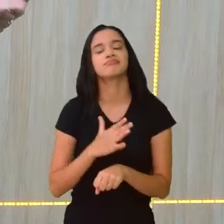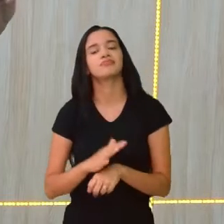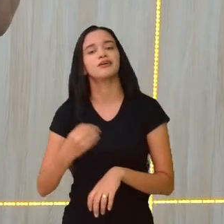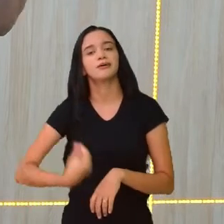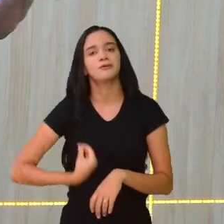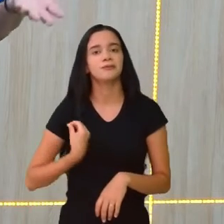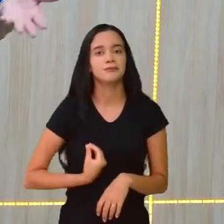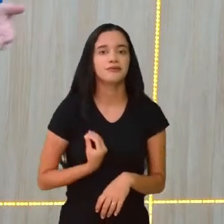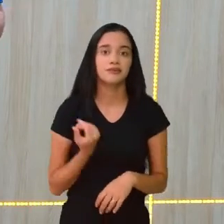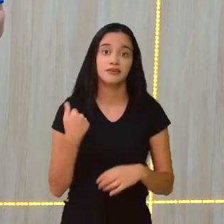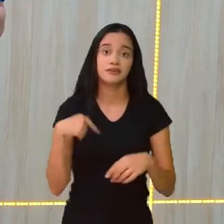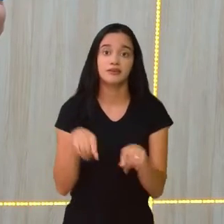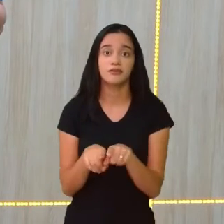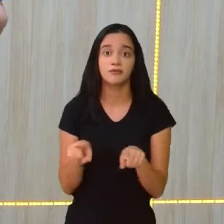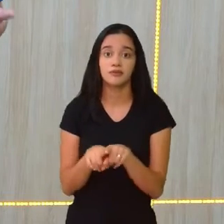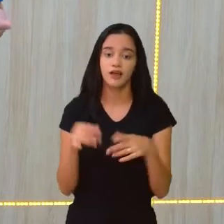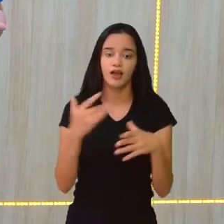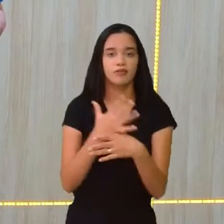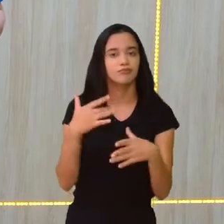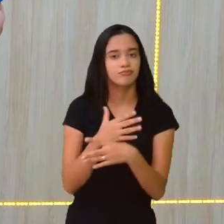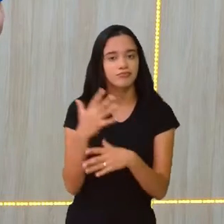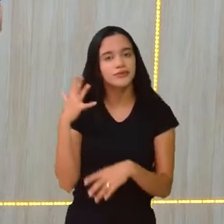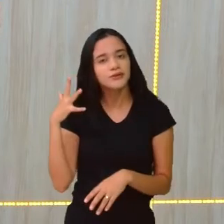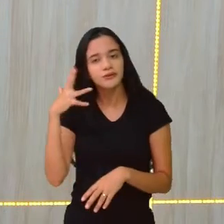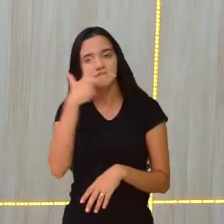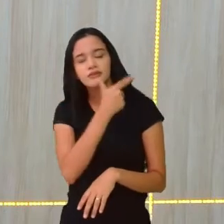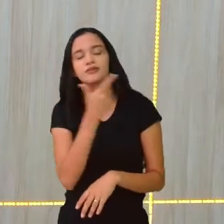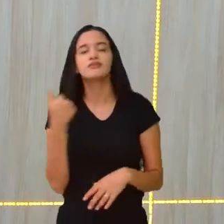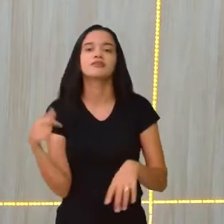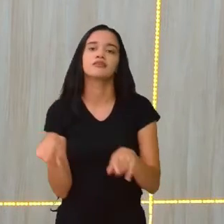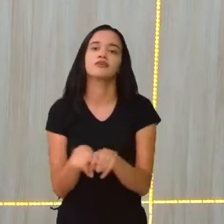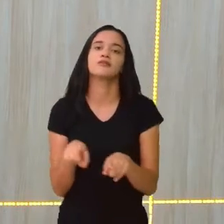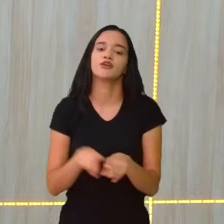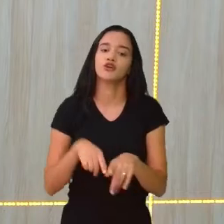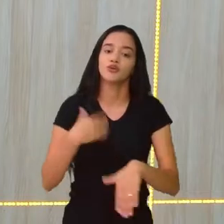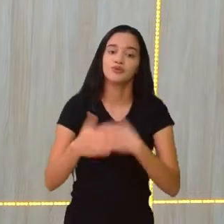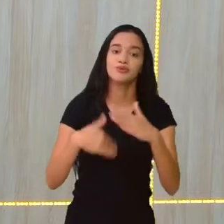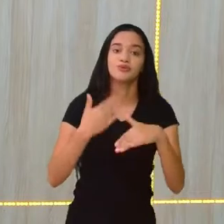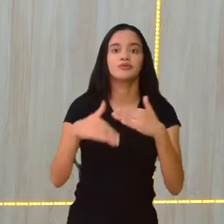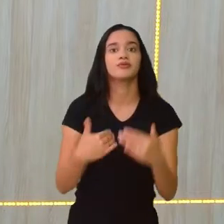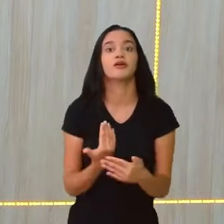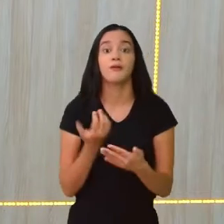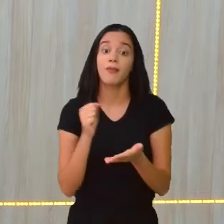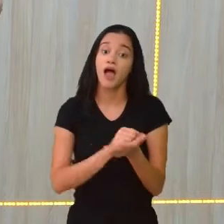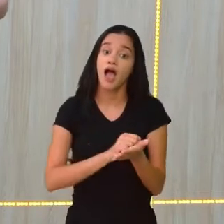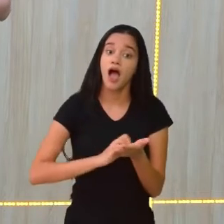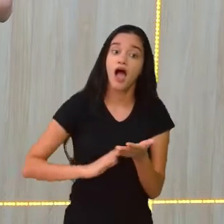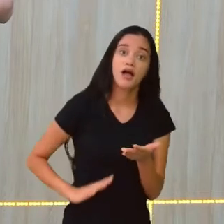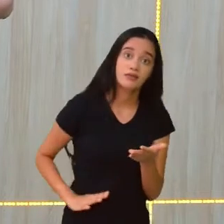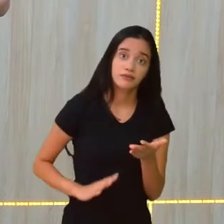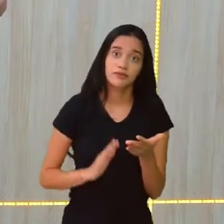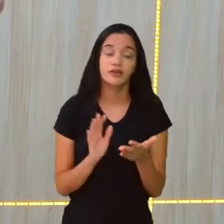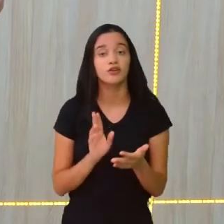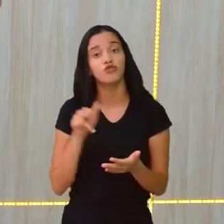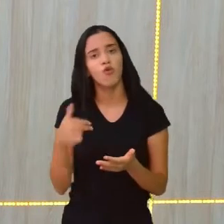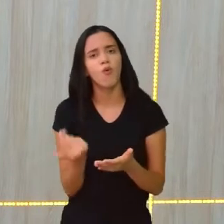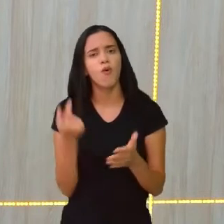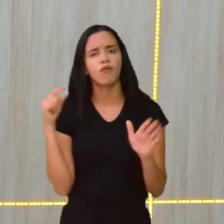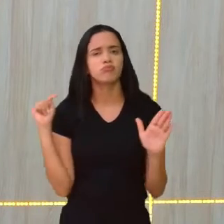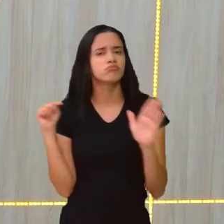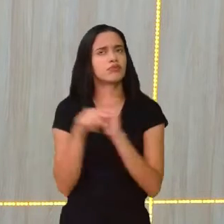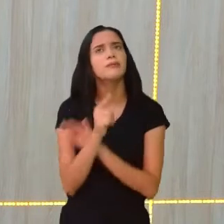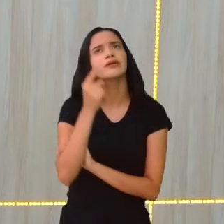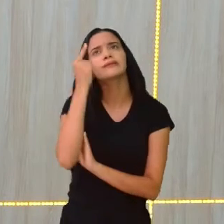nossos rios que cortam a nossa cidade e vem embelezar, que a gente possa desenvolver ações. Então, como atividade ou até uma questão para a